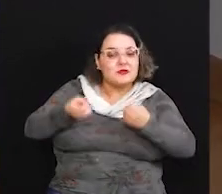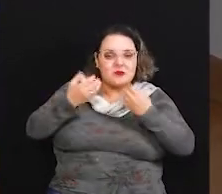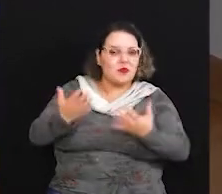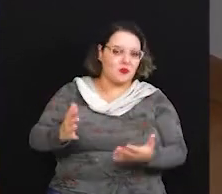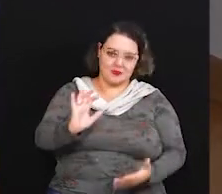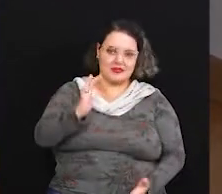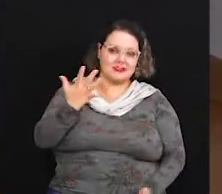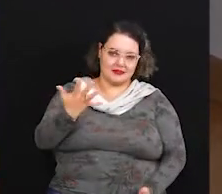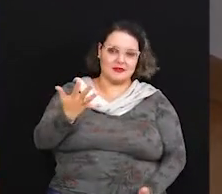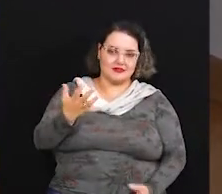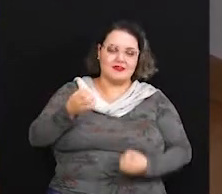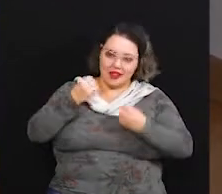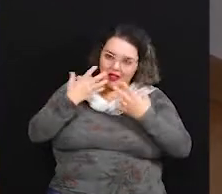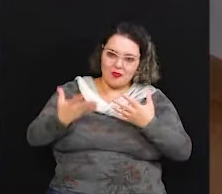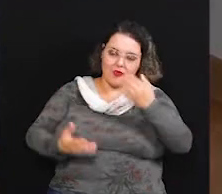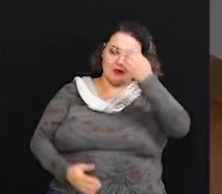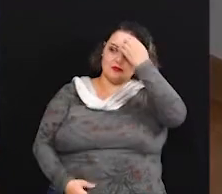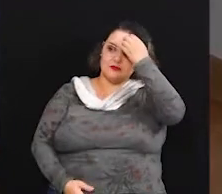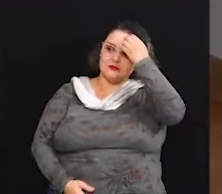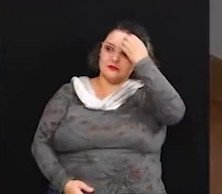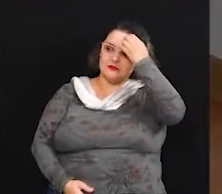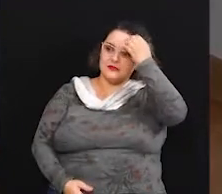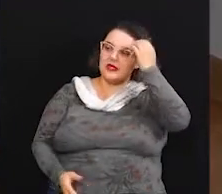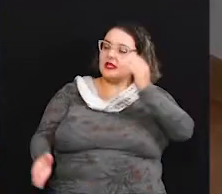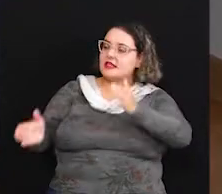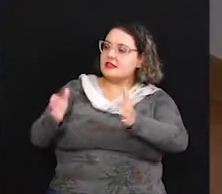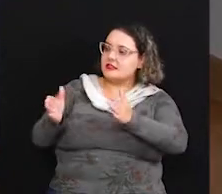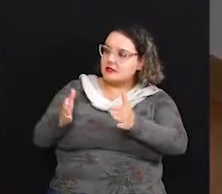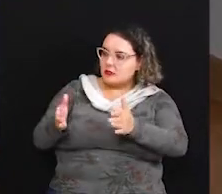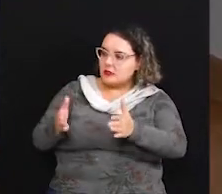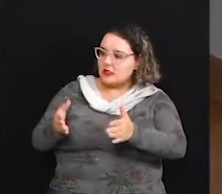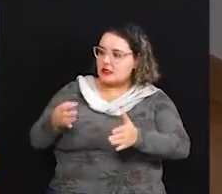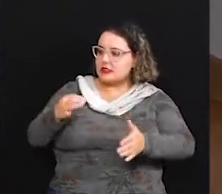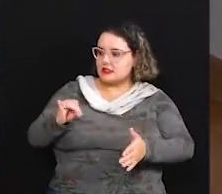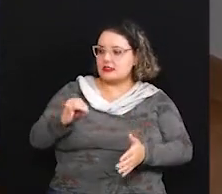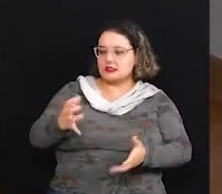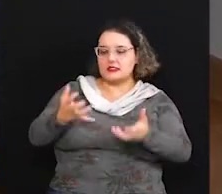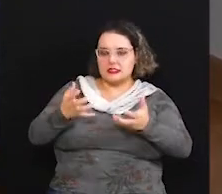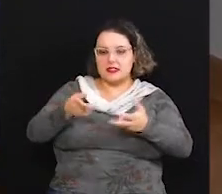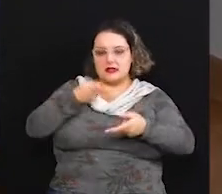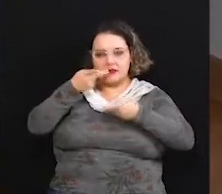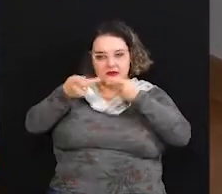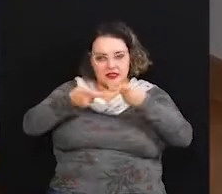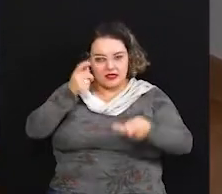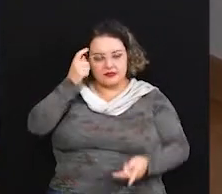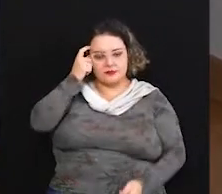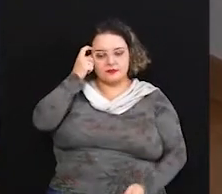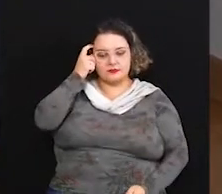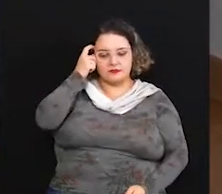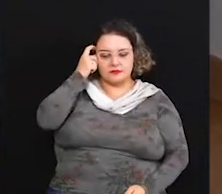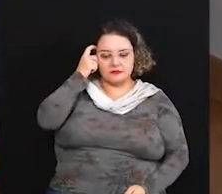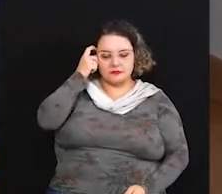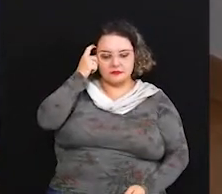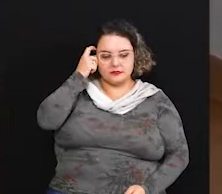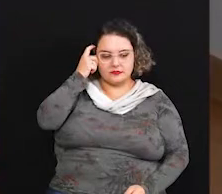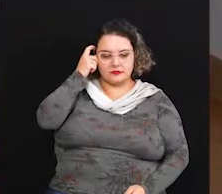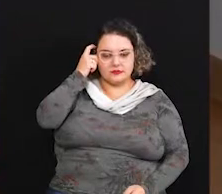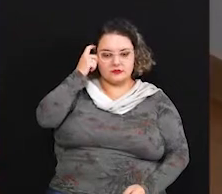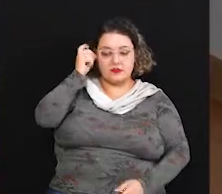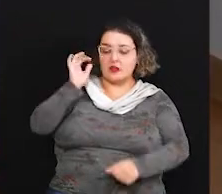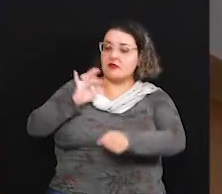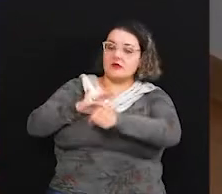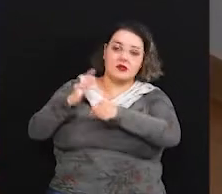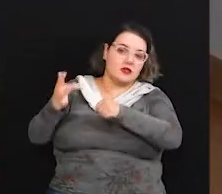muito bom mesmo. Eu vou deixar esse momento aqui para você, se você quiser dar um recado. Seja falar sobre as